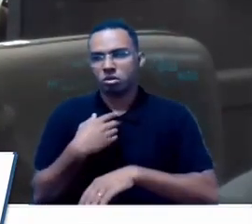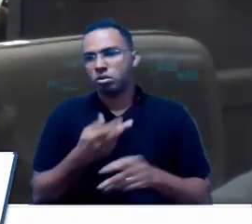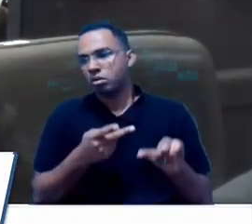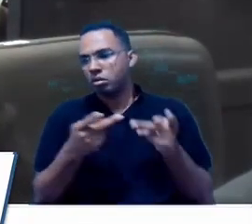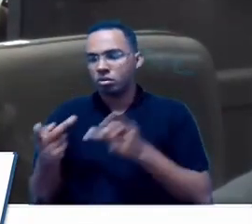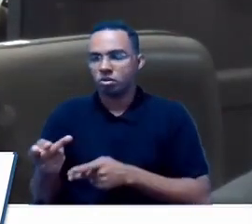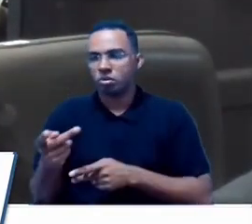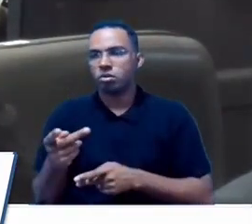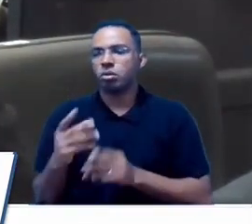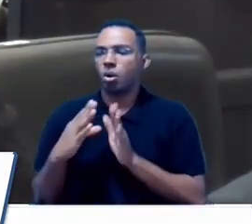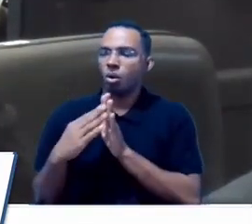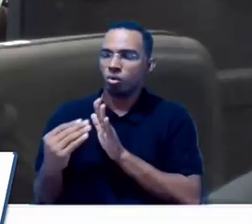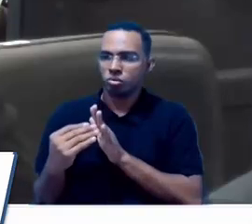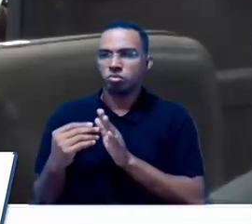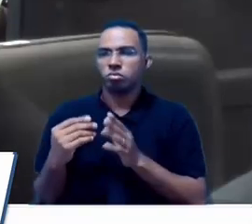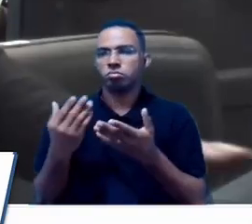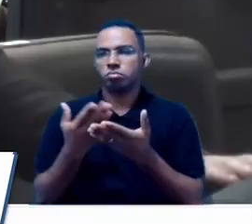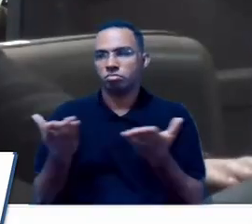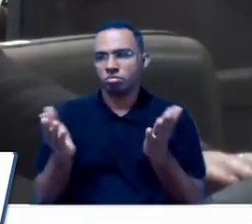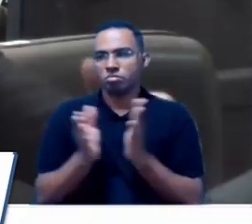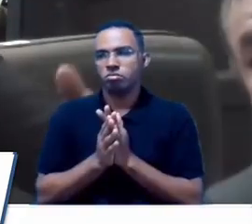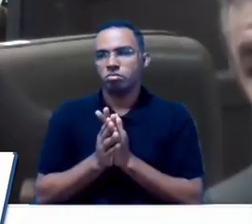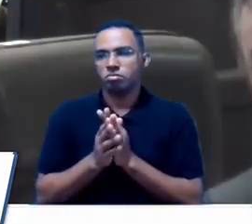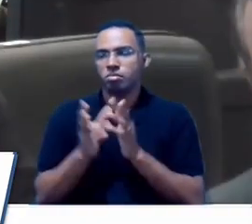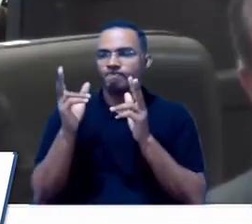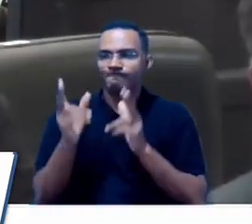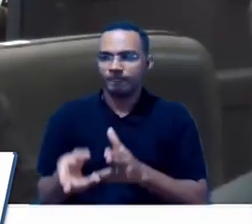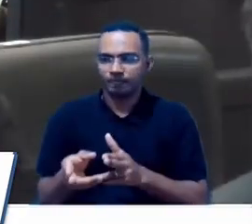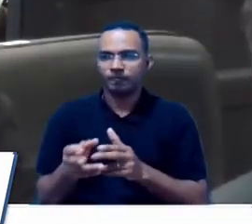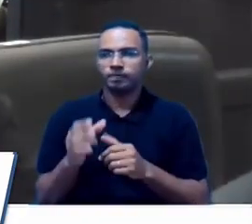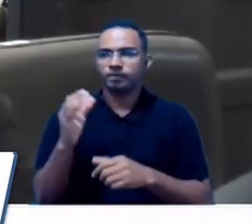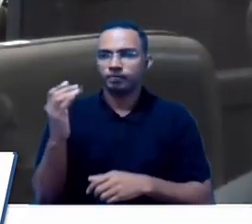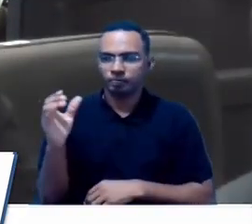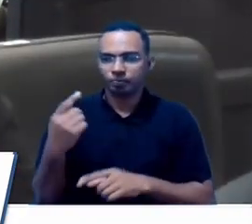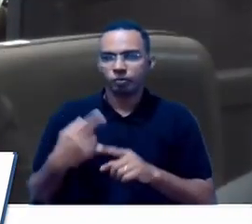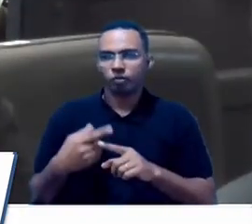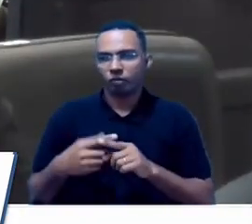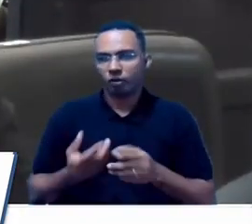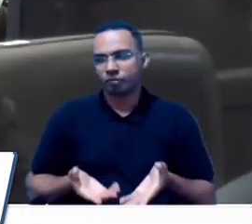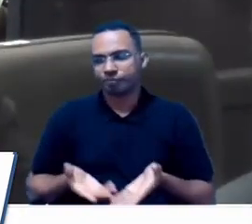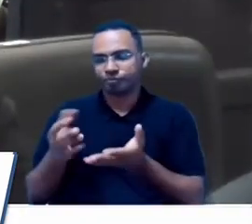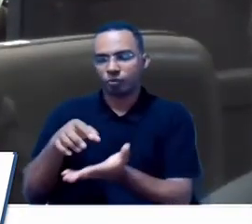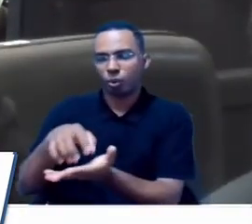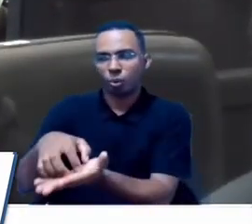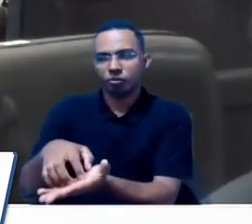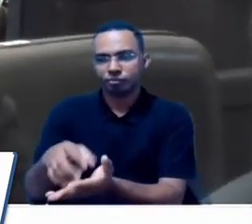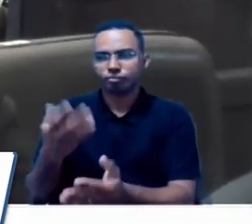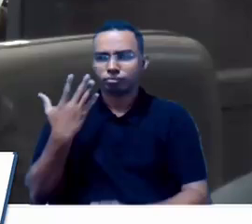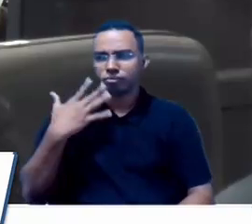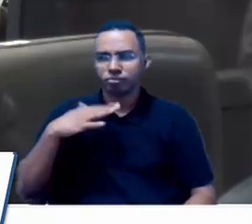modas, o Emin, mesmo a escola de ciências, que eu levei algumas crianças lá também.